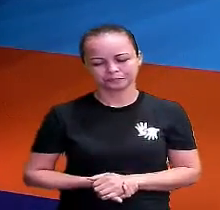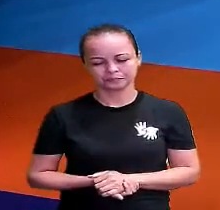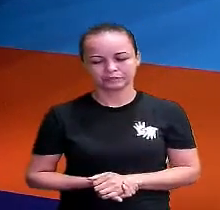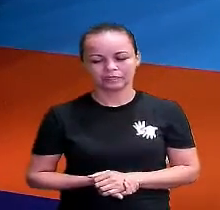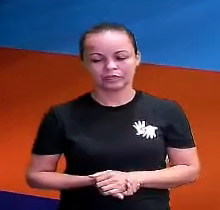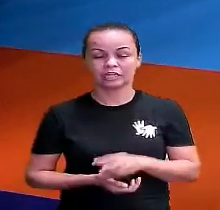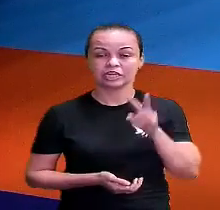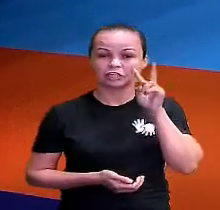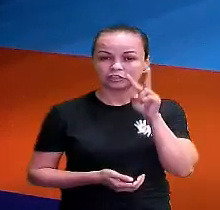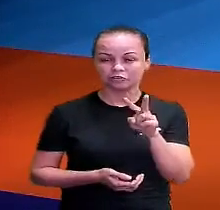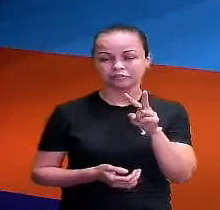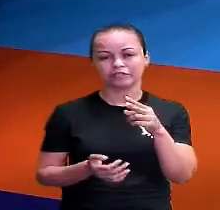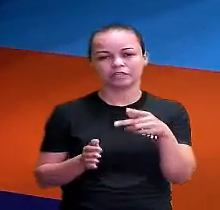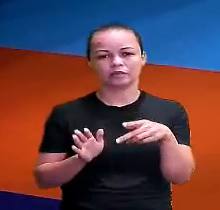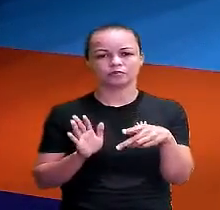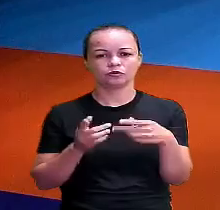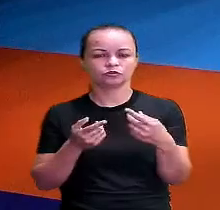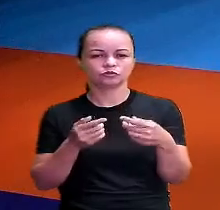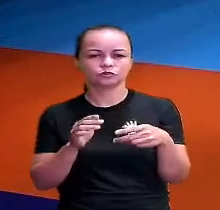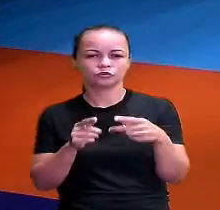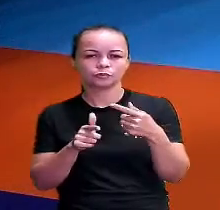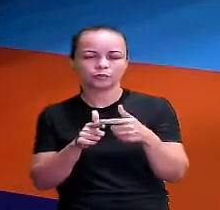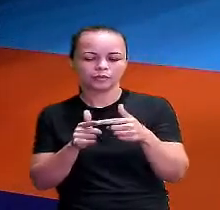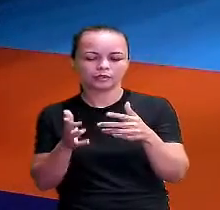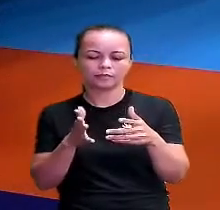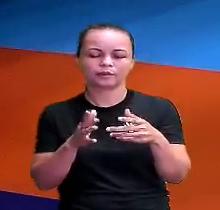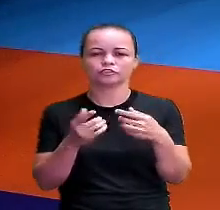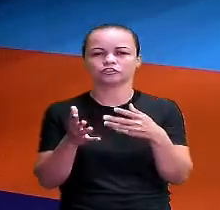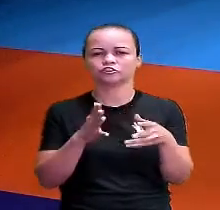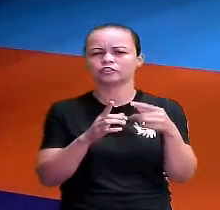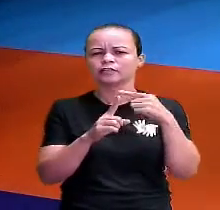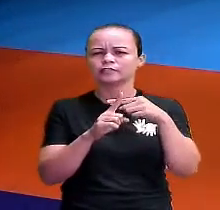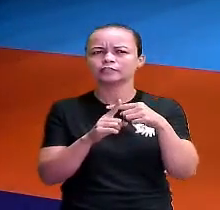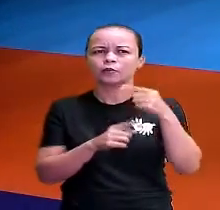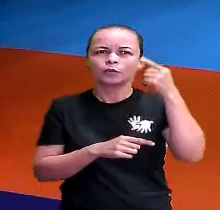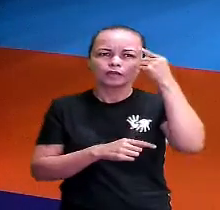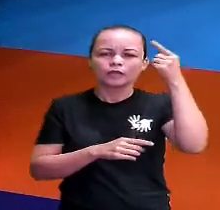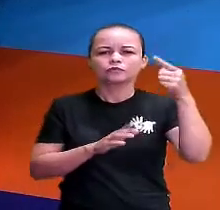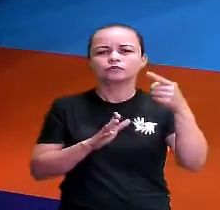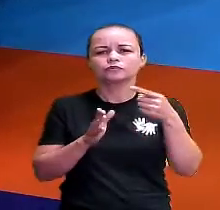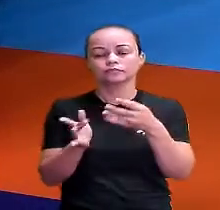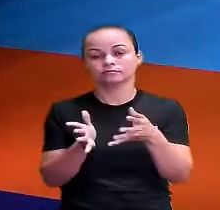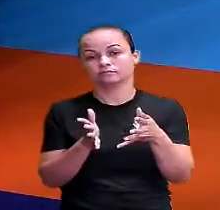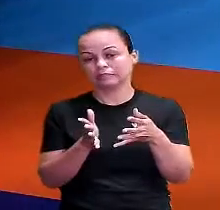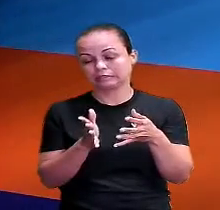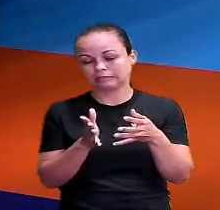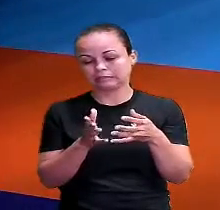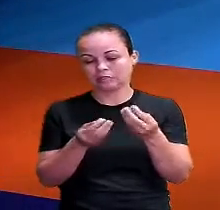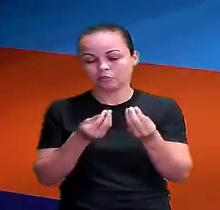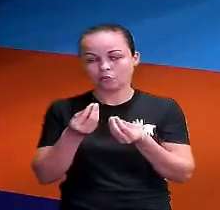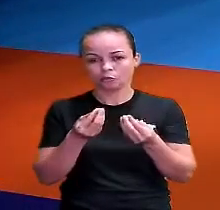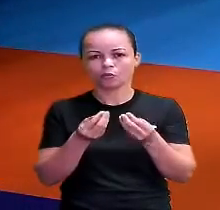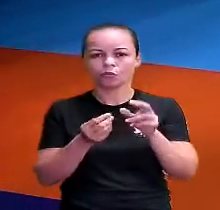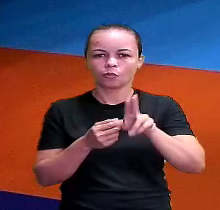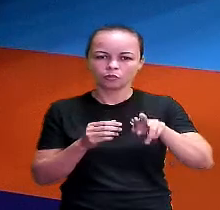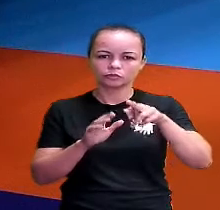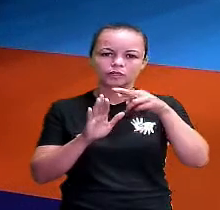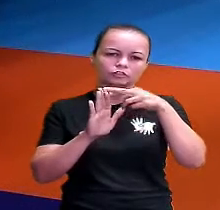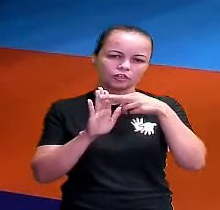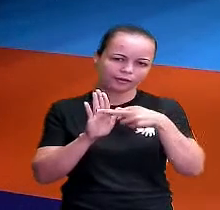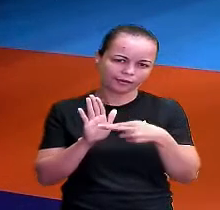também um pouquinho de probleminhas da adição, para a gente relembrar também as ideias da adição e os termos